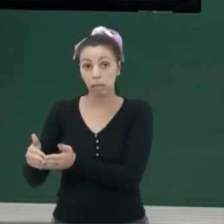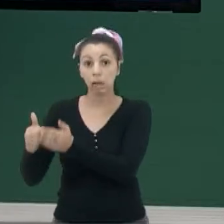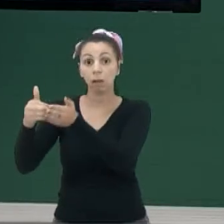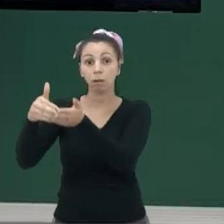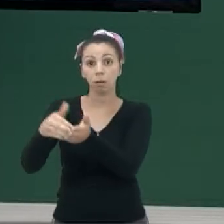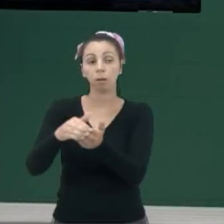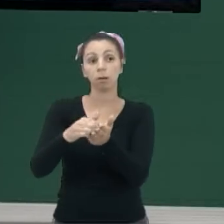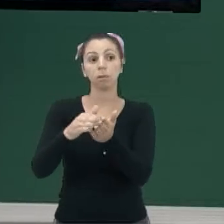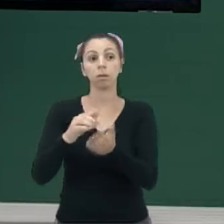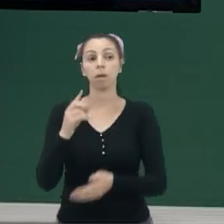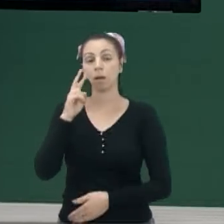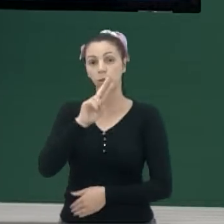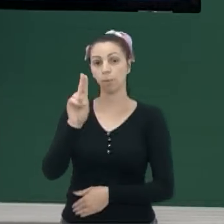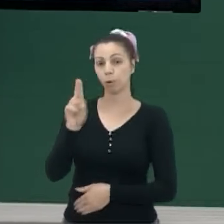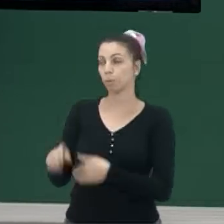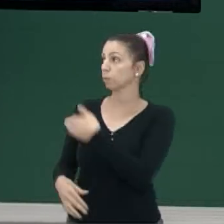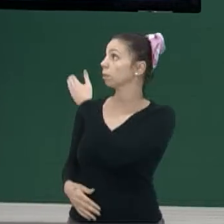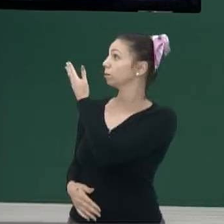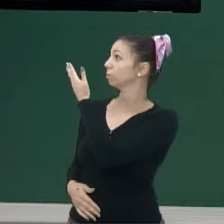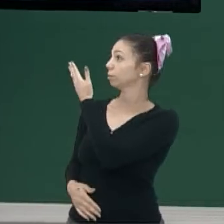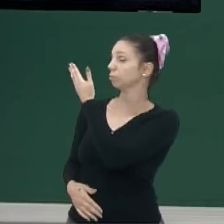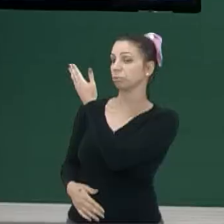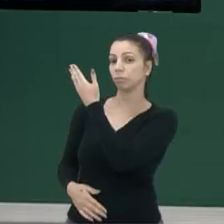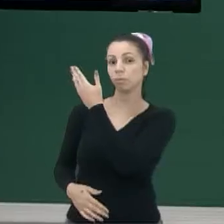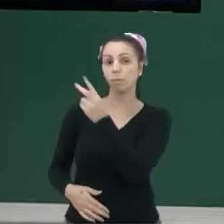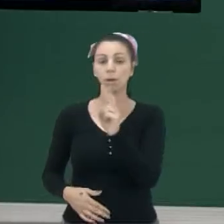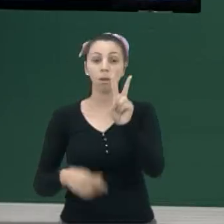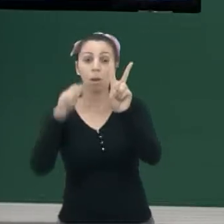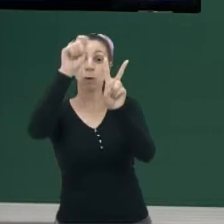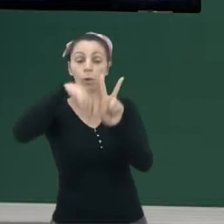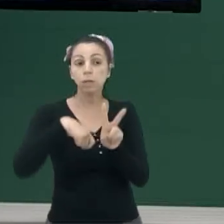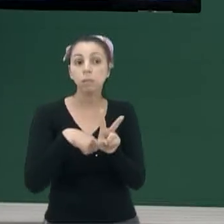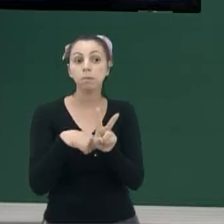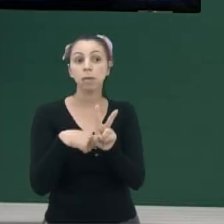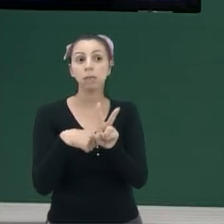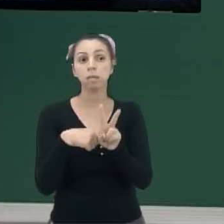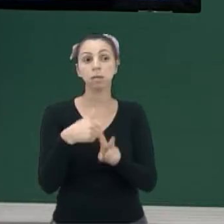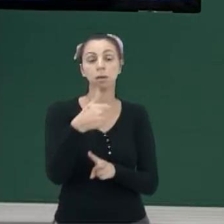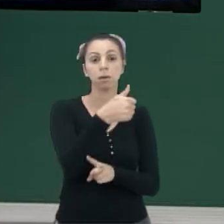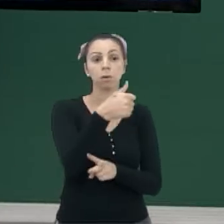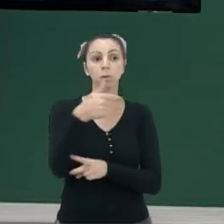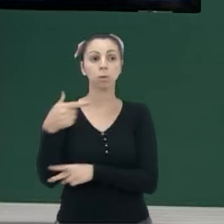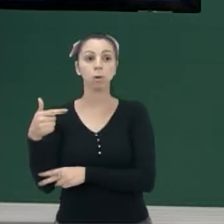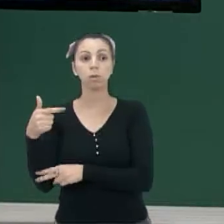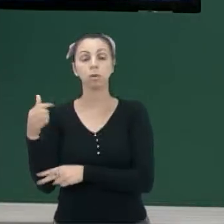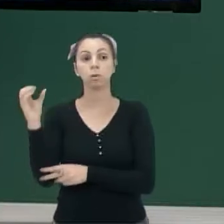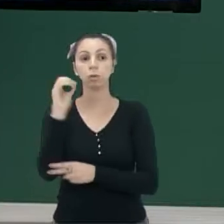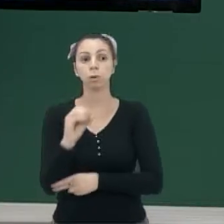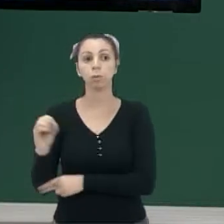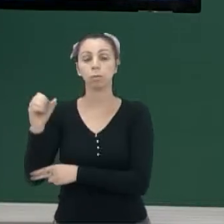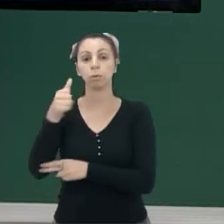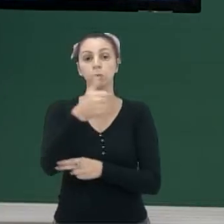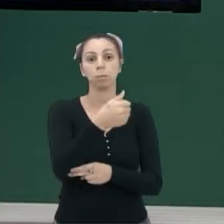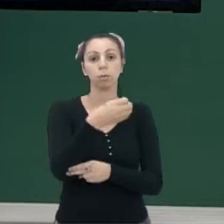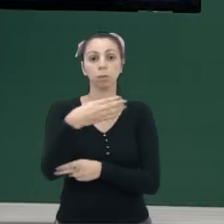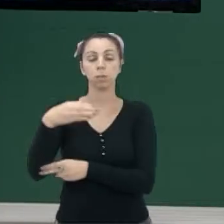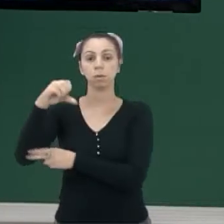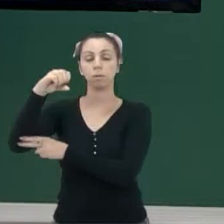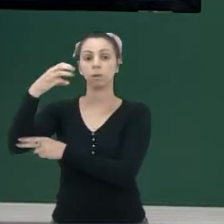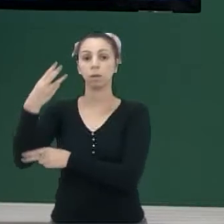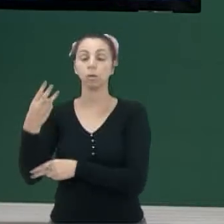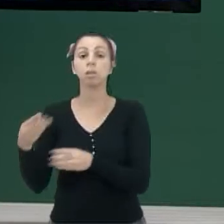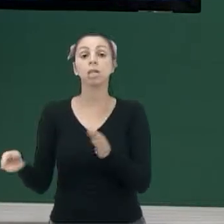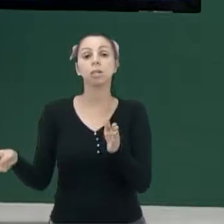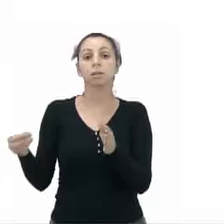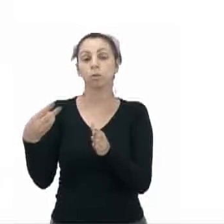Mina, e aproximadamente em 2 meses, 12 de outubro de 1492, ele chegava à América.